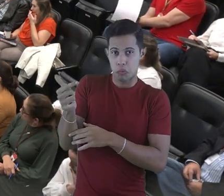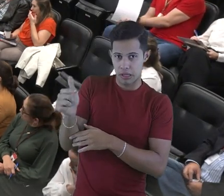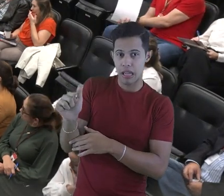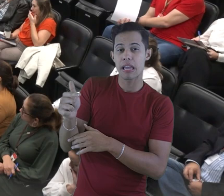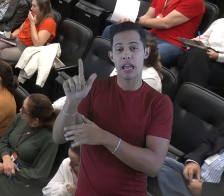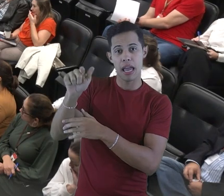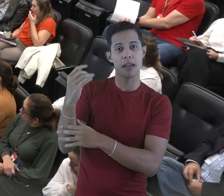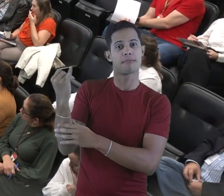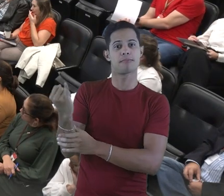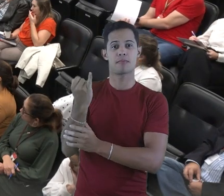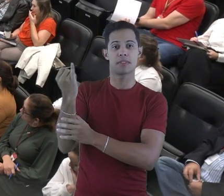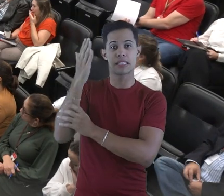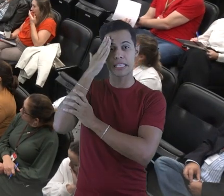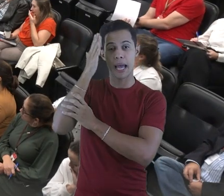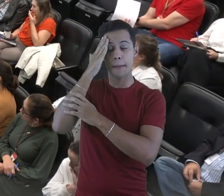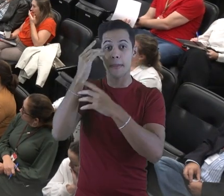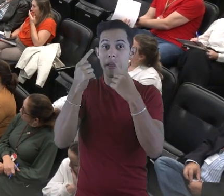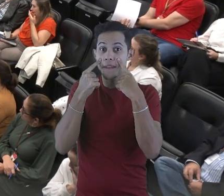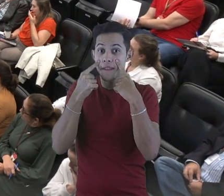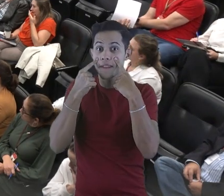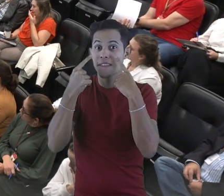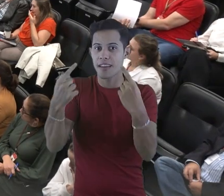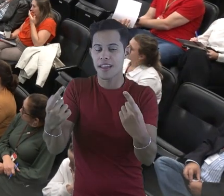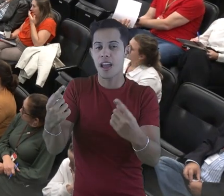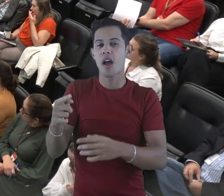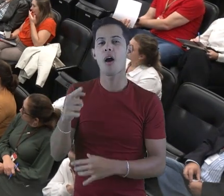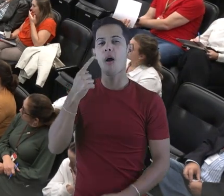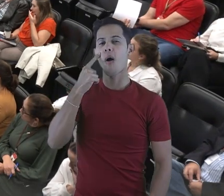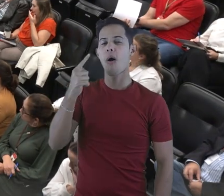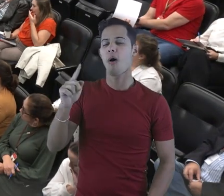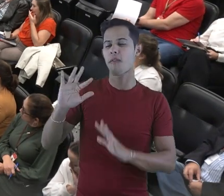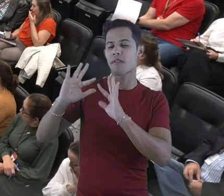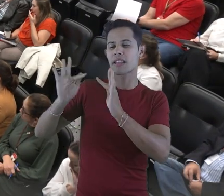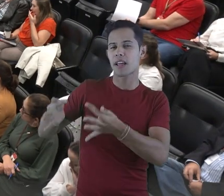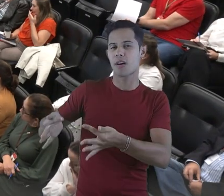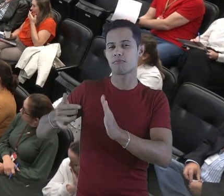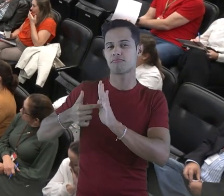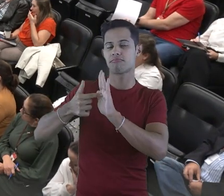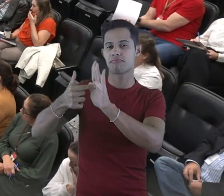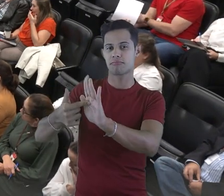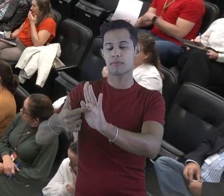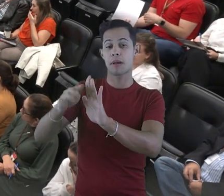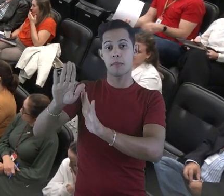onde é que está aqui está lá no final mas eu vou até o final depois eu volto